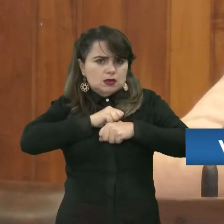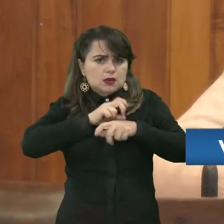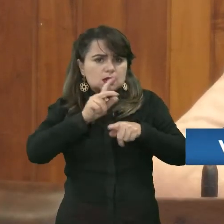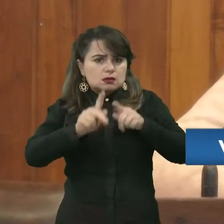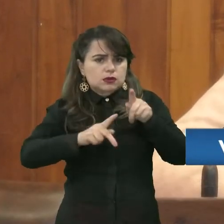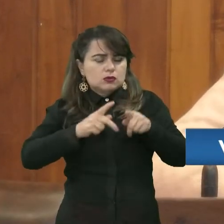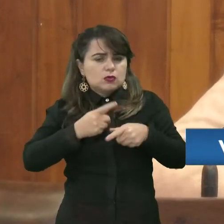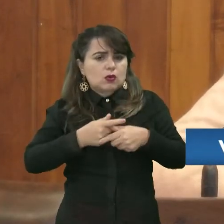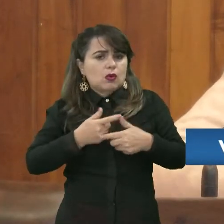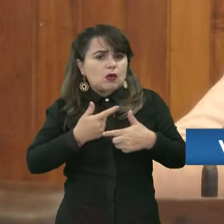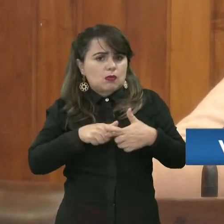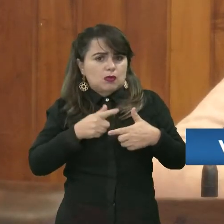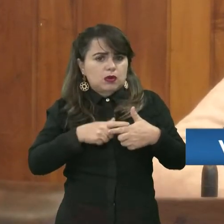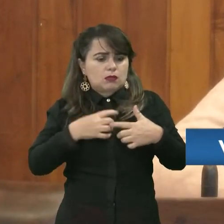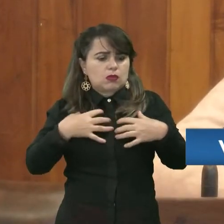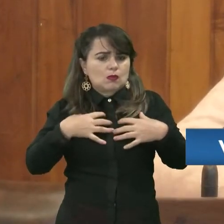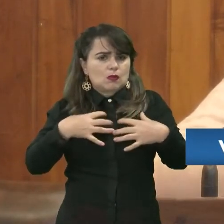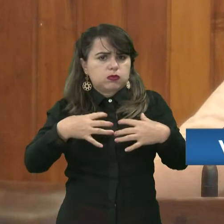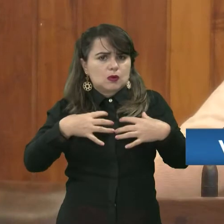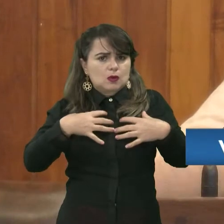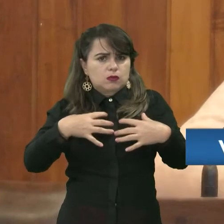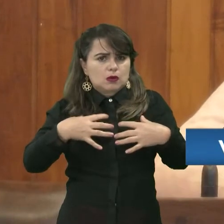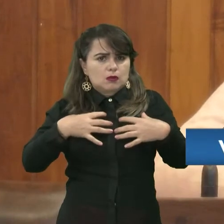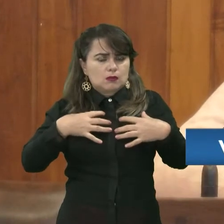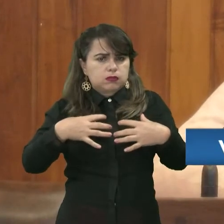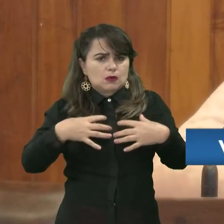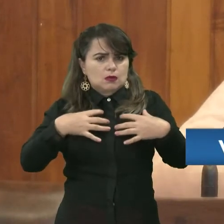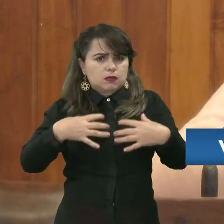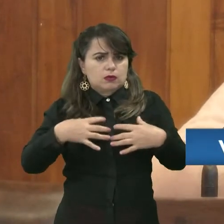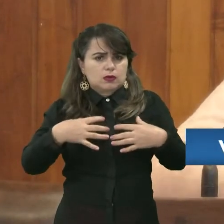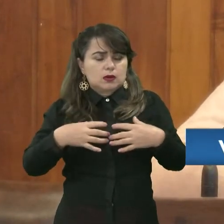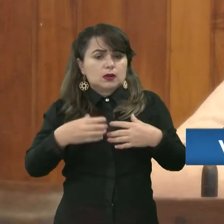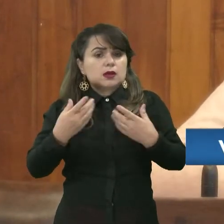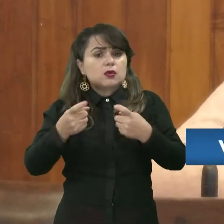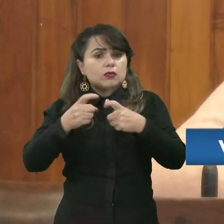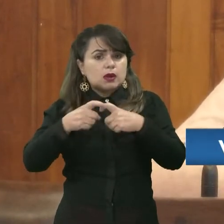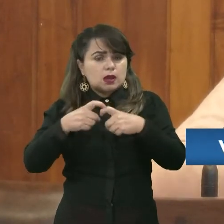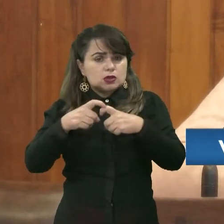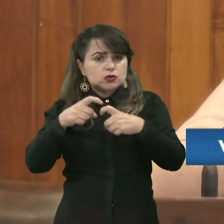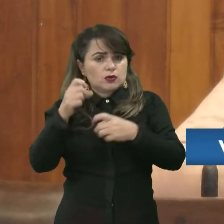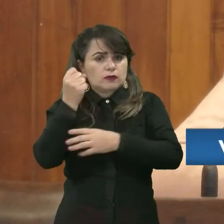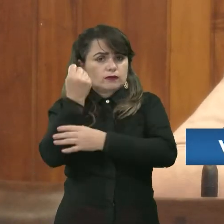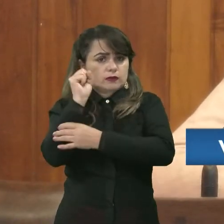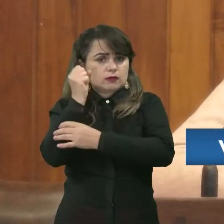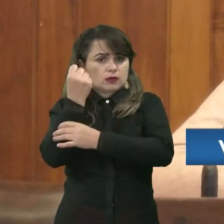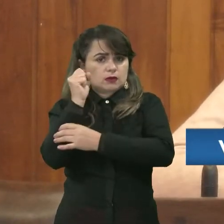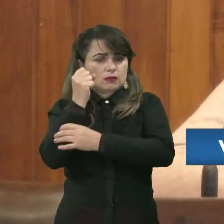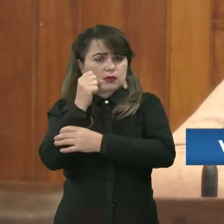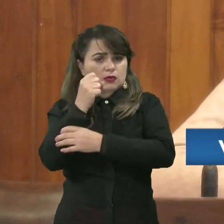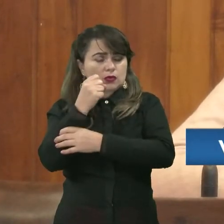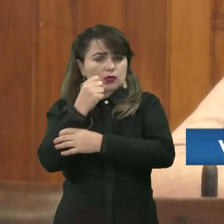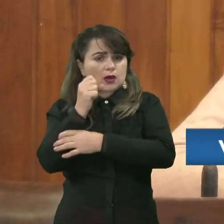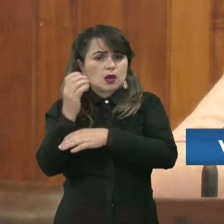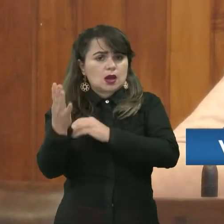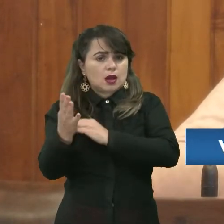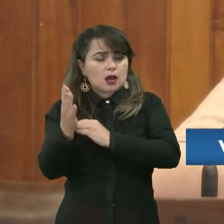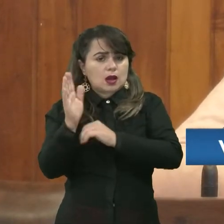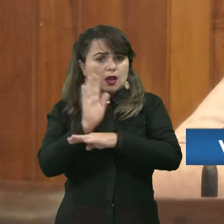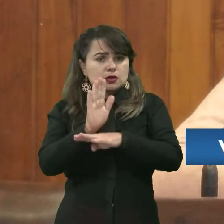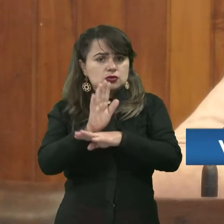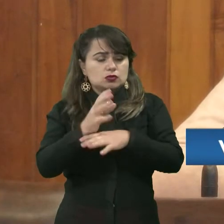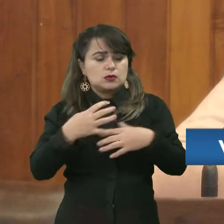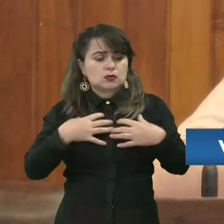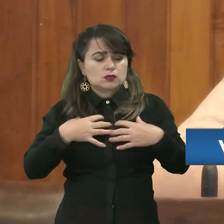fisioterapia pulmonar, ajudando aquele paciente a se recuperar, porque houve uma sequela. Não